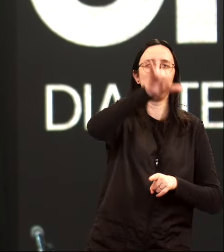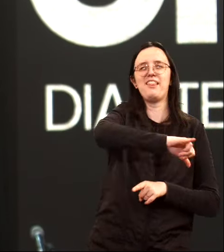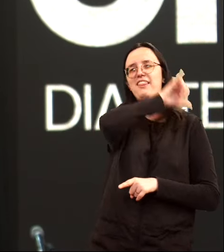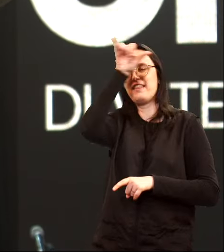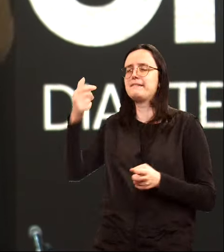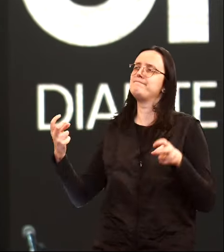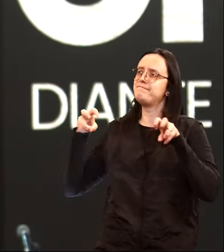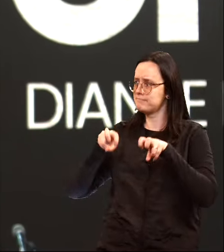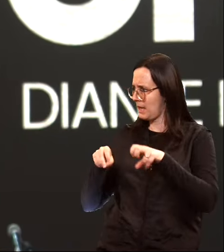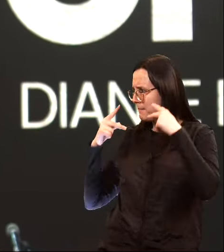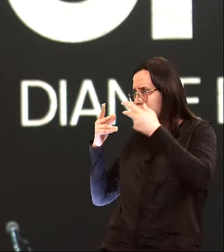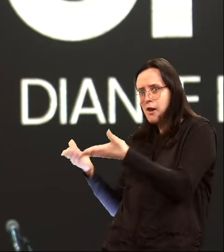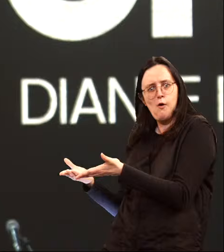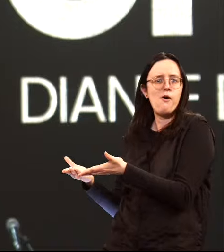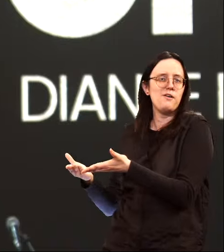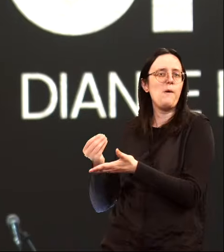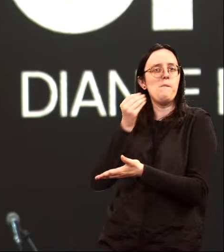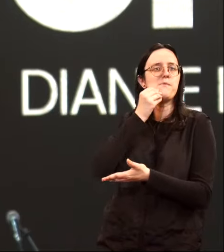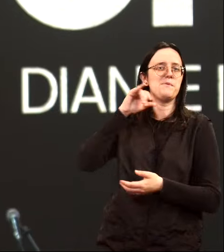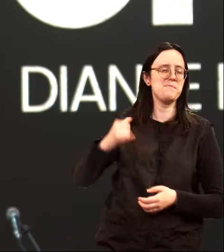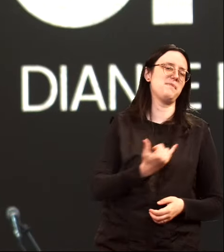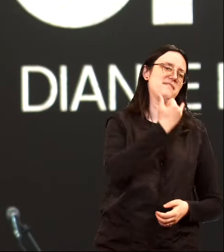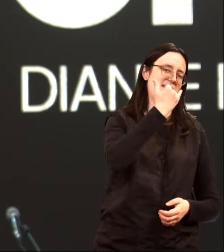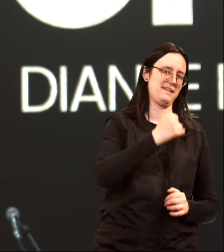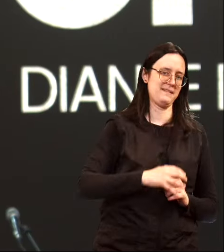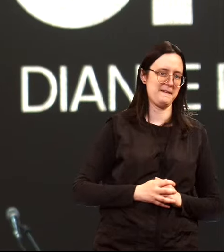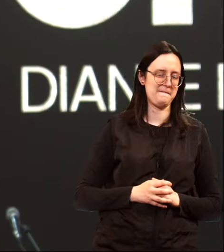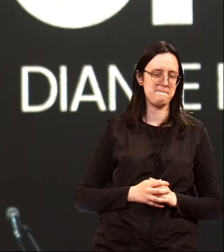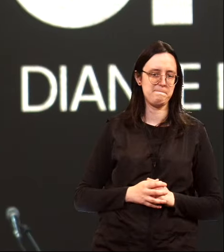voo reprogramado. Você está entendendo?